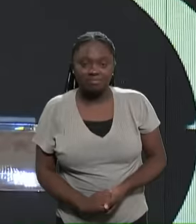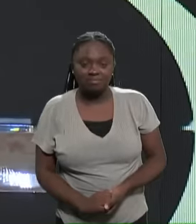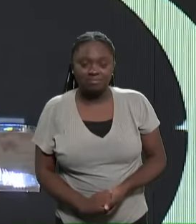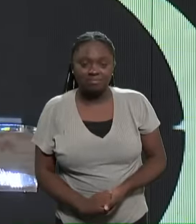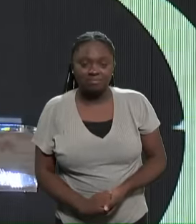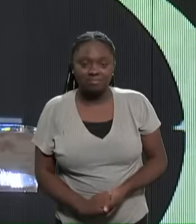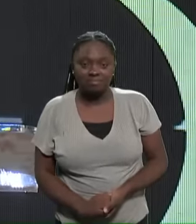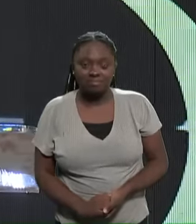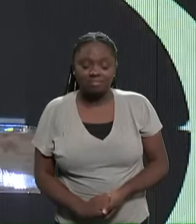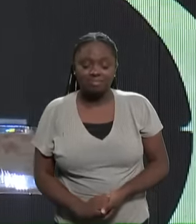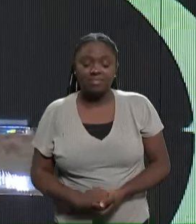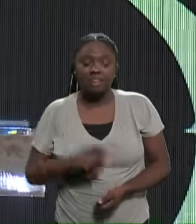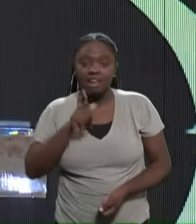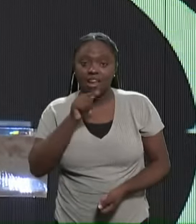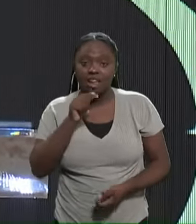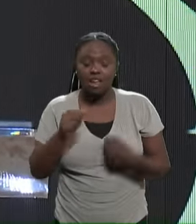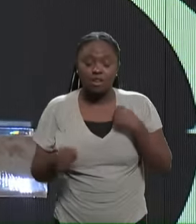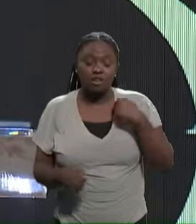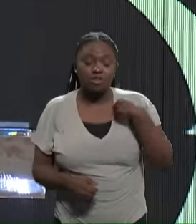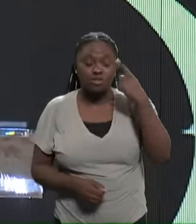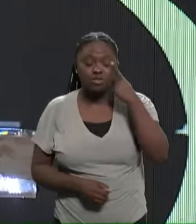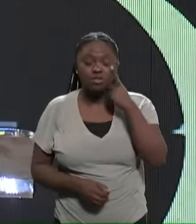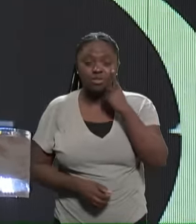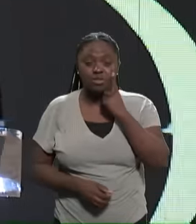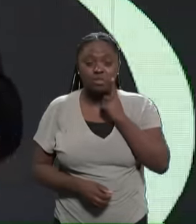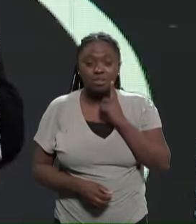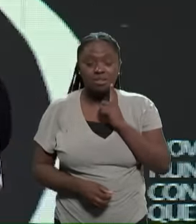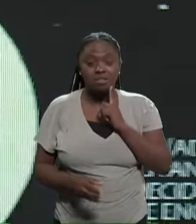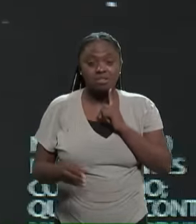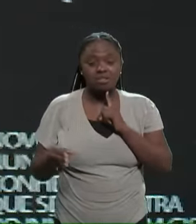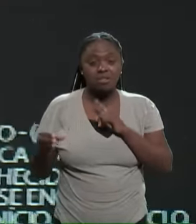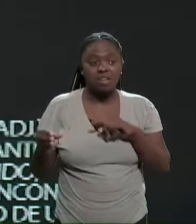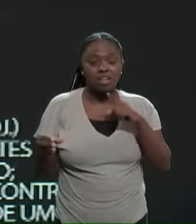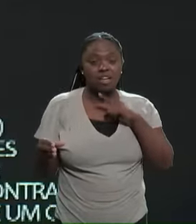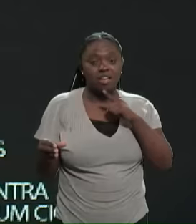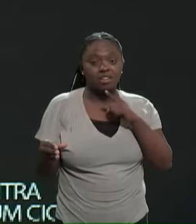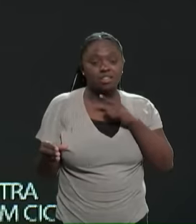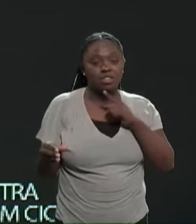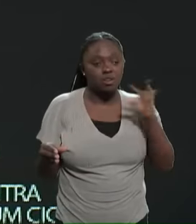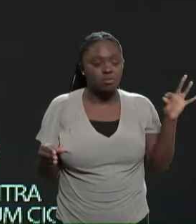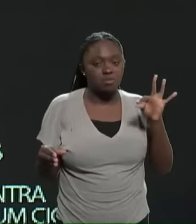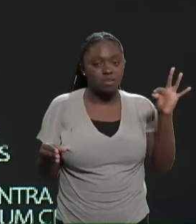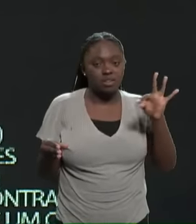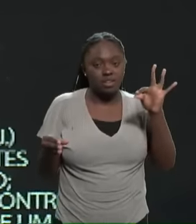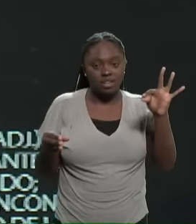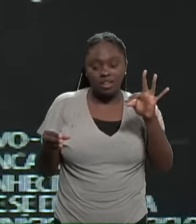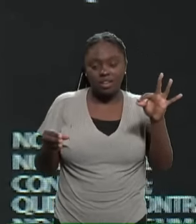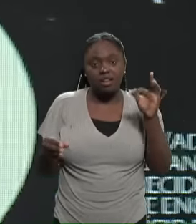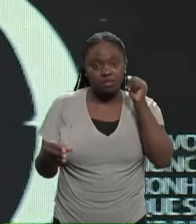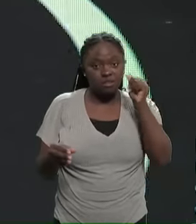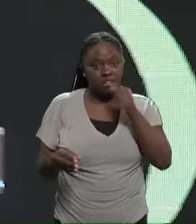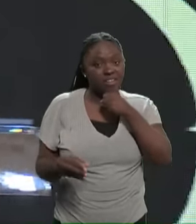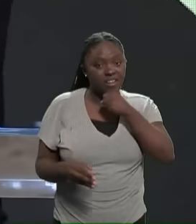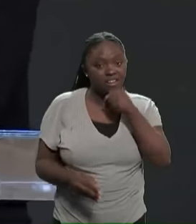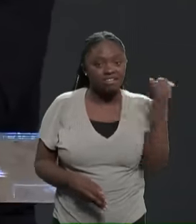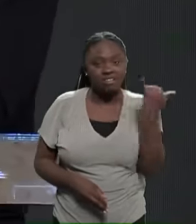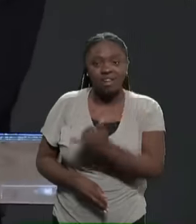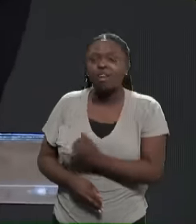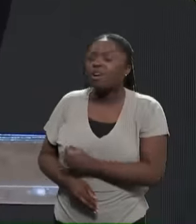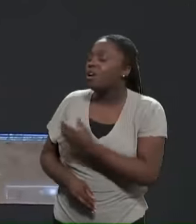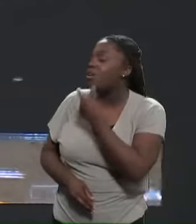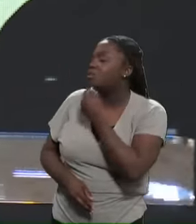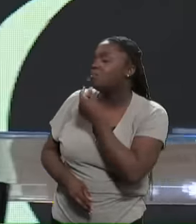E era água. Eu que estava chorando, quando estava chorando, veio uma velhinha que me estava olhando, me falou: moço, não chora não,